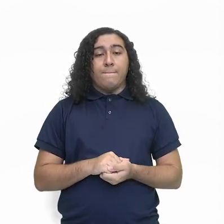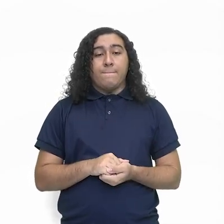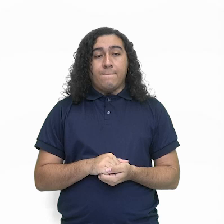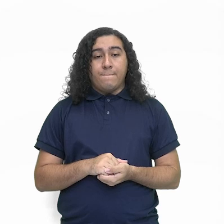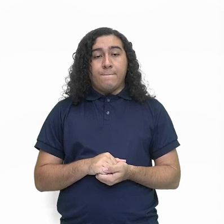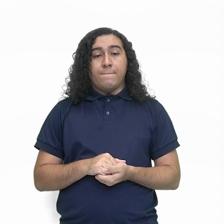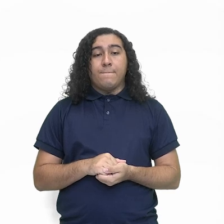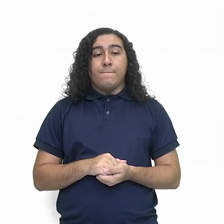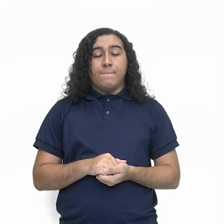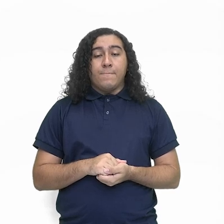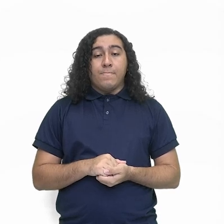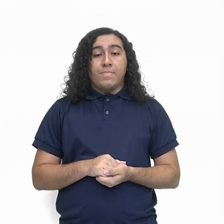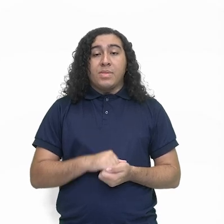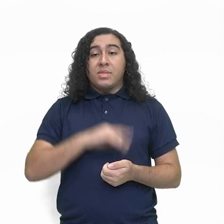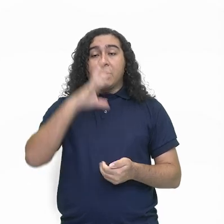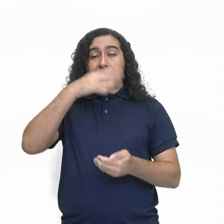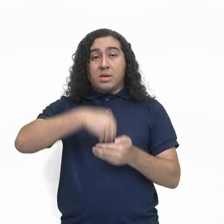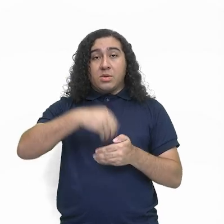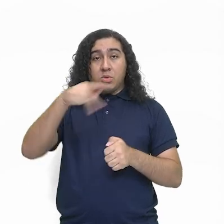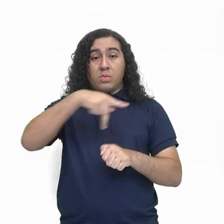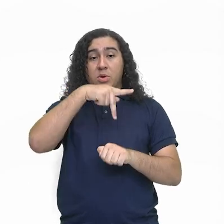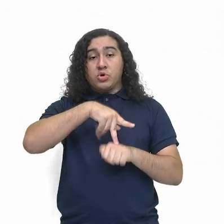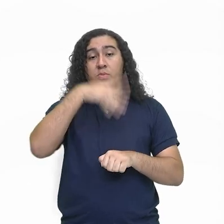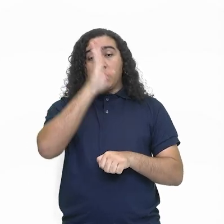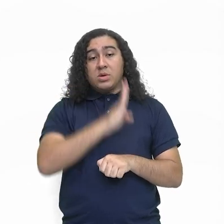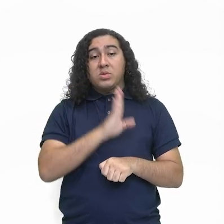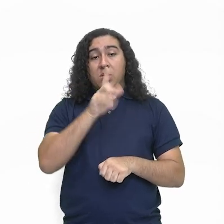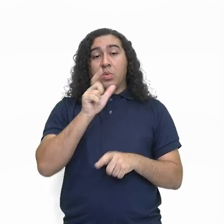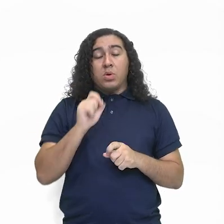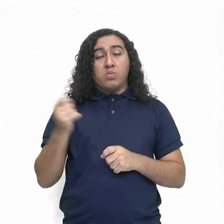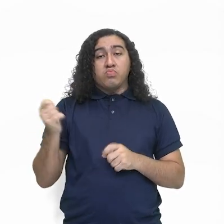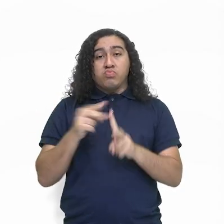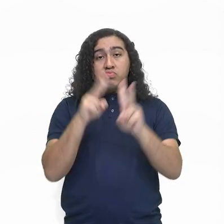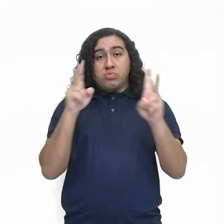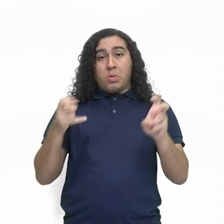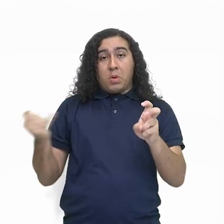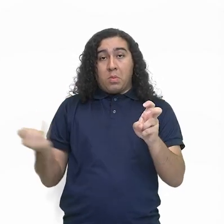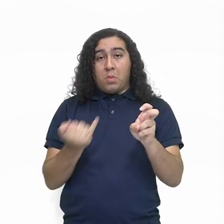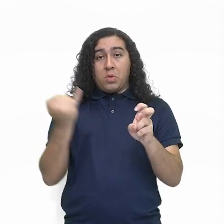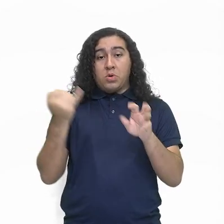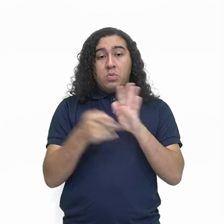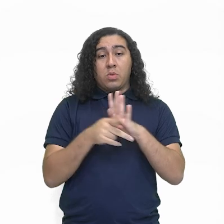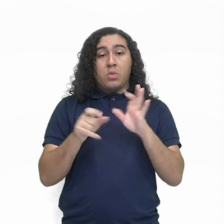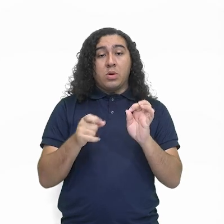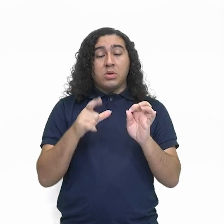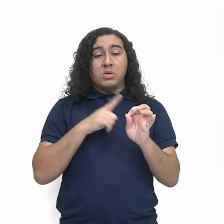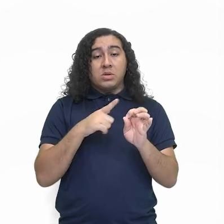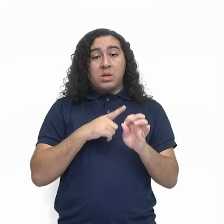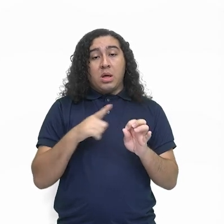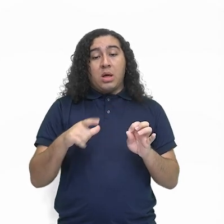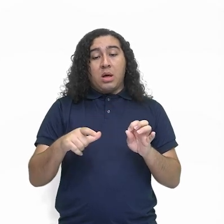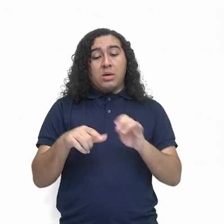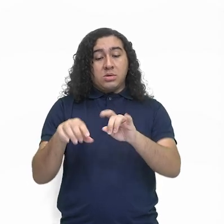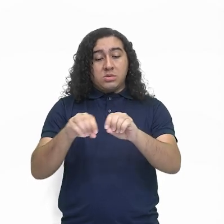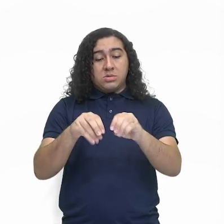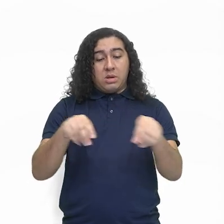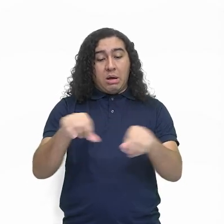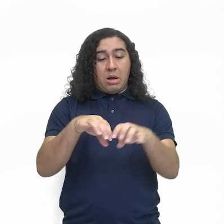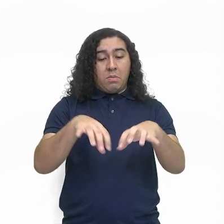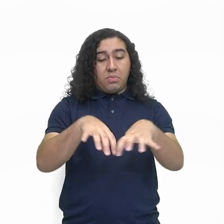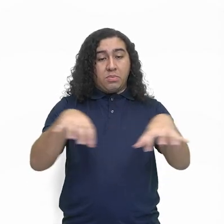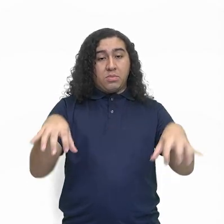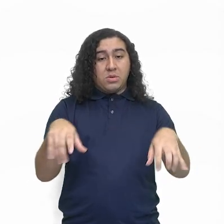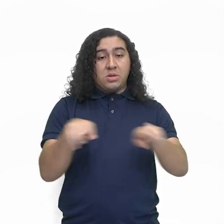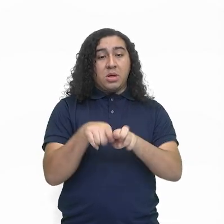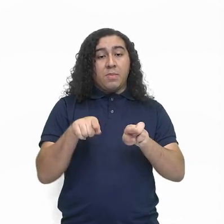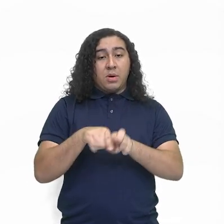historicamente falando no Brasil, as ligas camponesas, é um tema que foi muito importante, né, para a questão da divisão de terras, acabar com esse negócio. O movimento dos trabalhadores